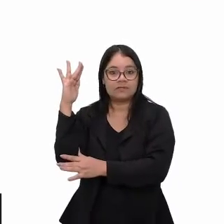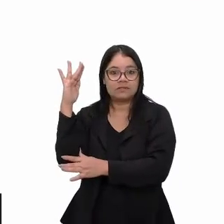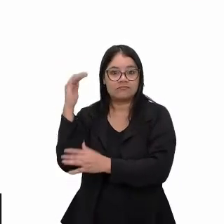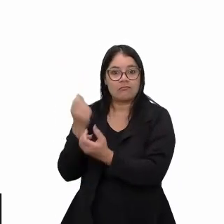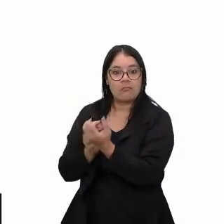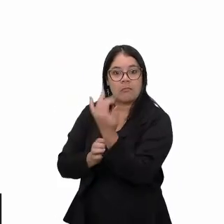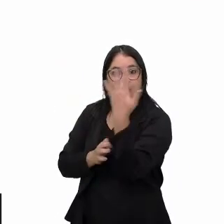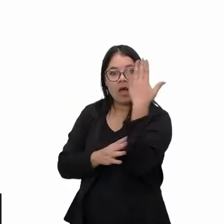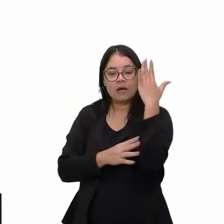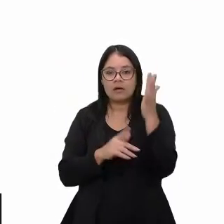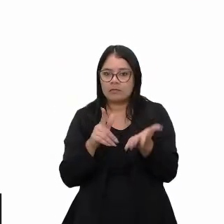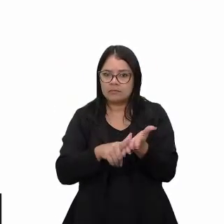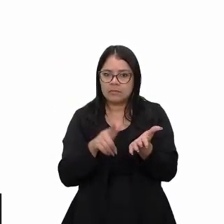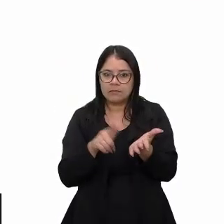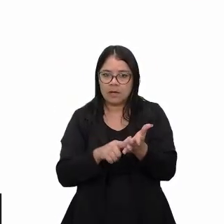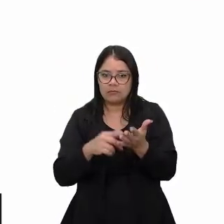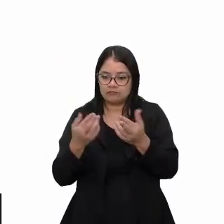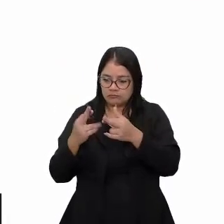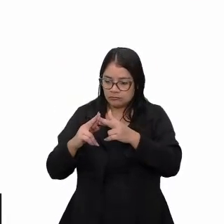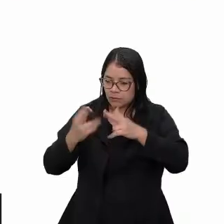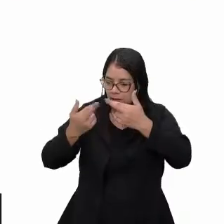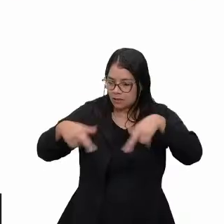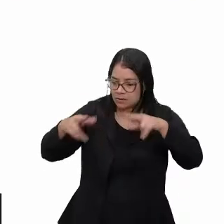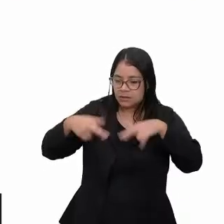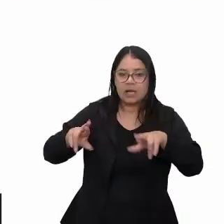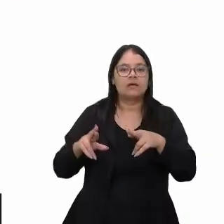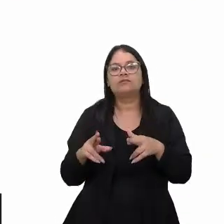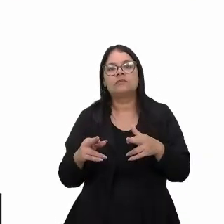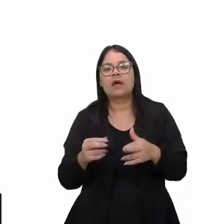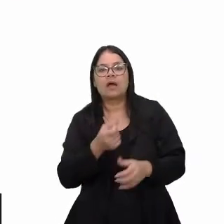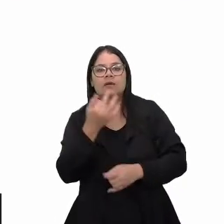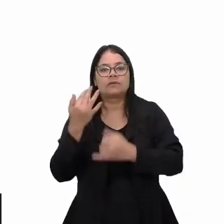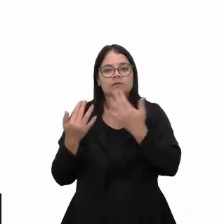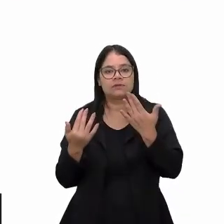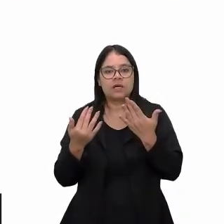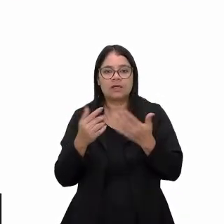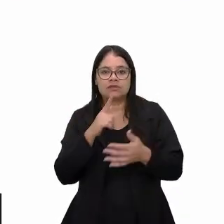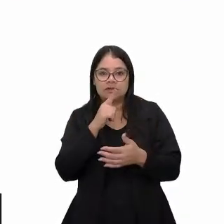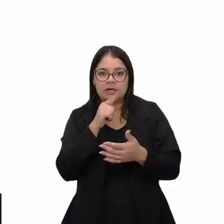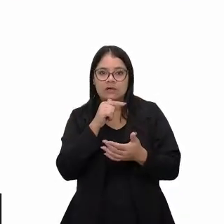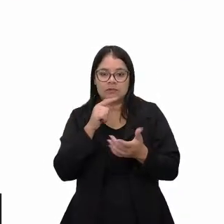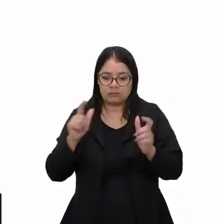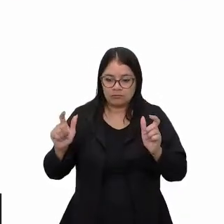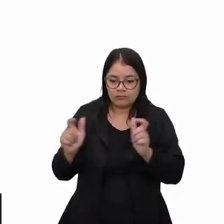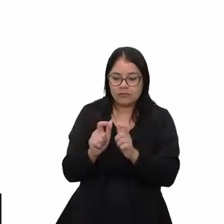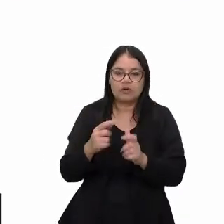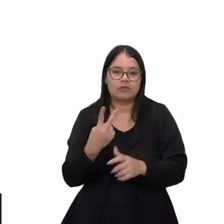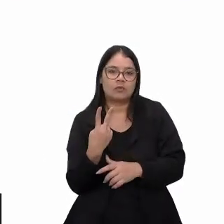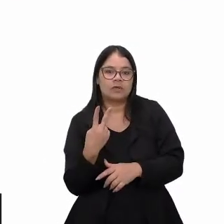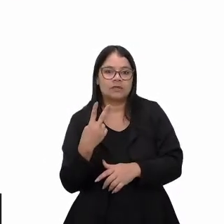Com o papel reciclado, essa quantidade de água cairia para 2 mil litros,